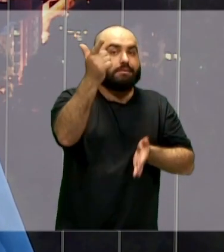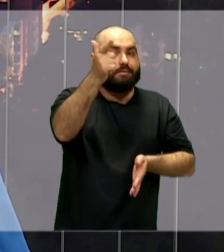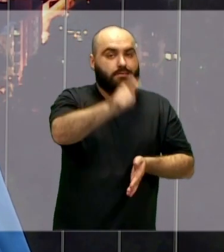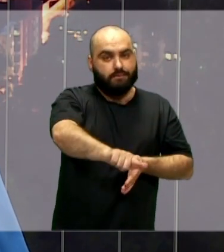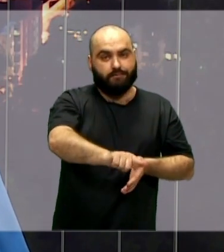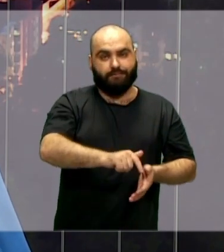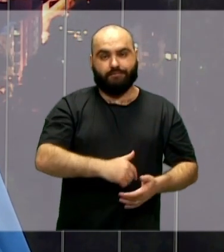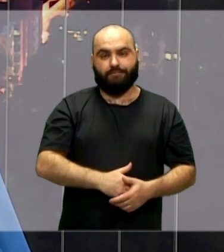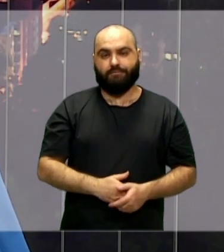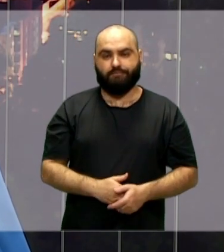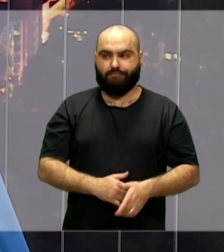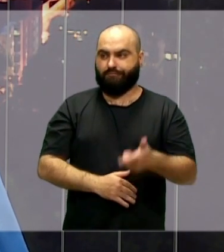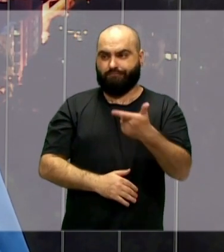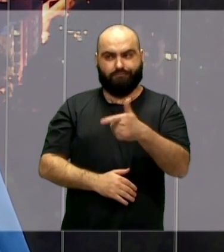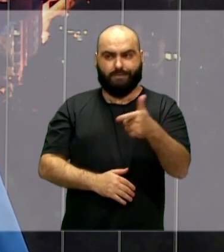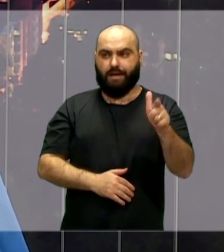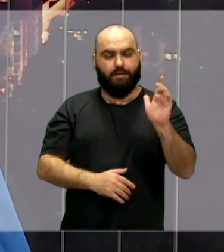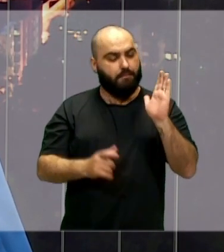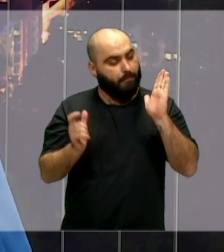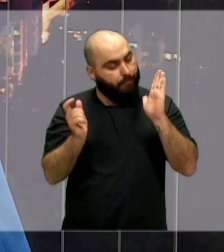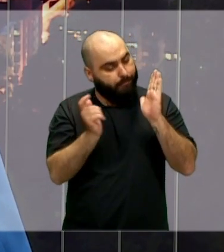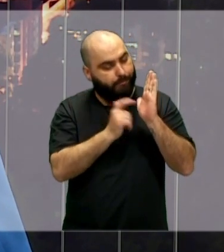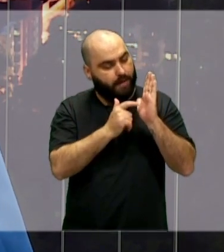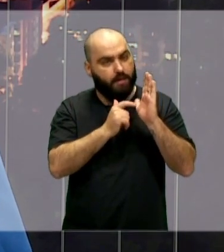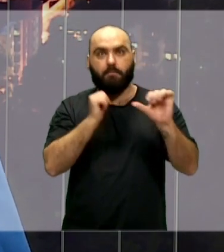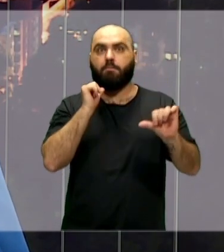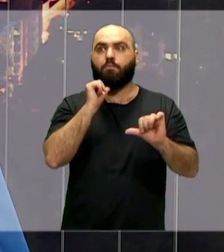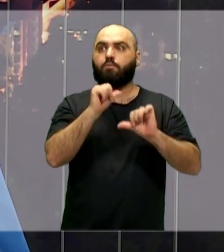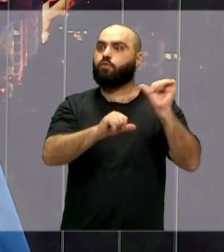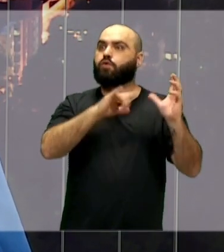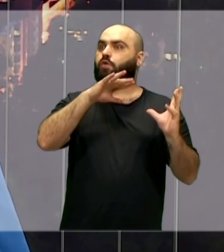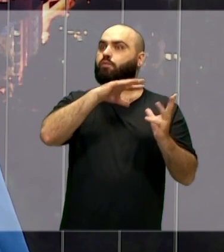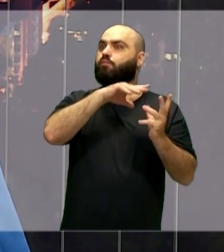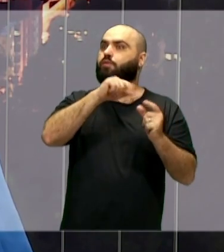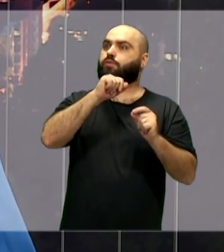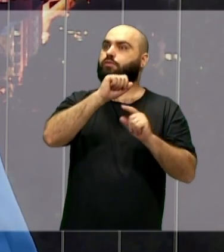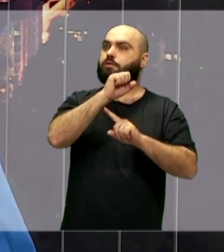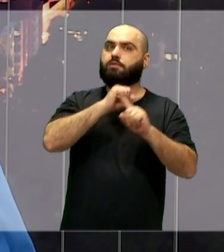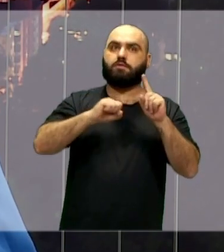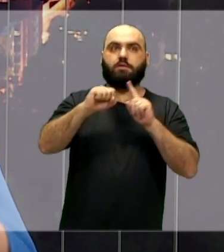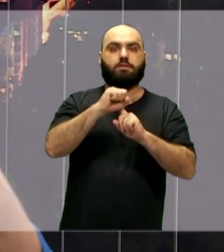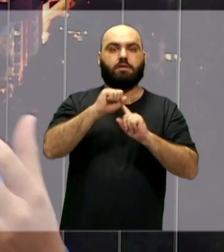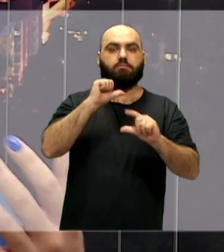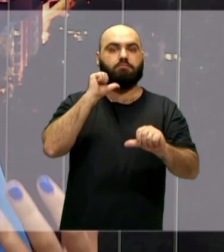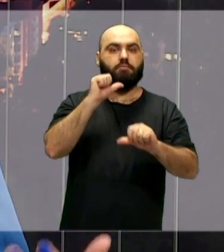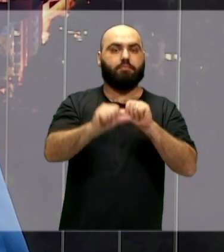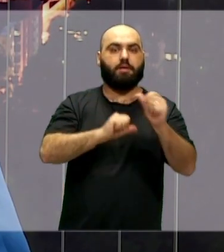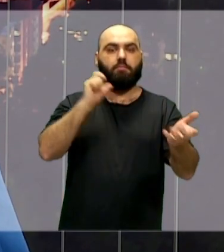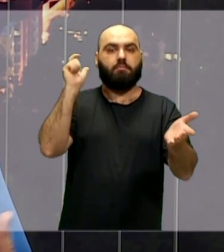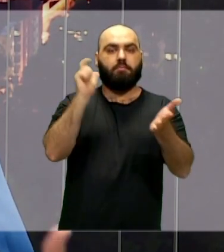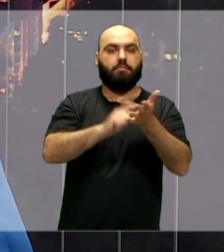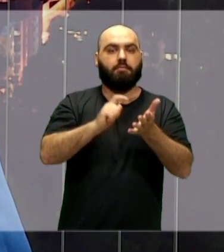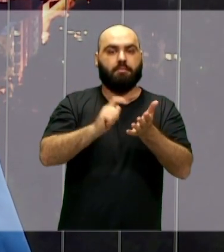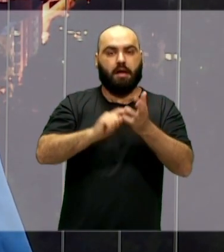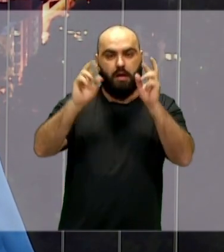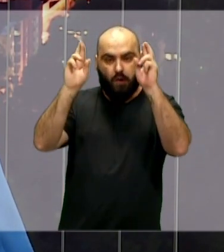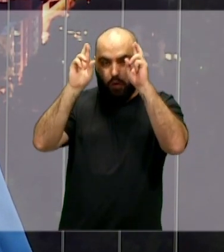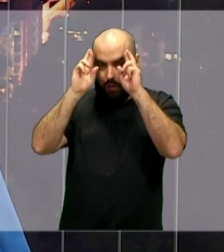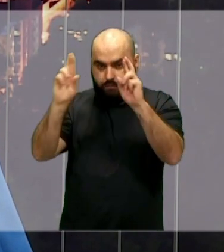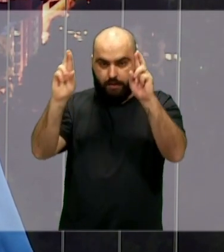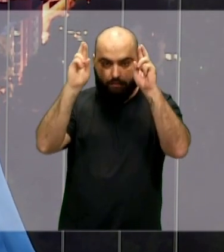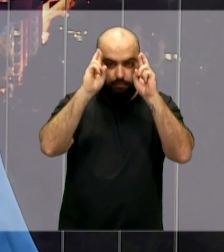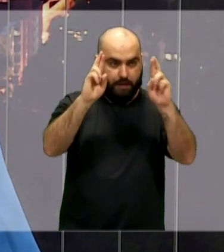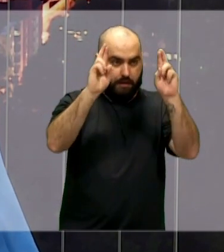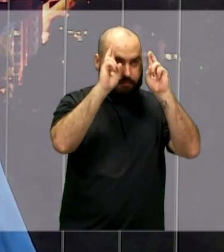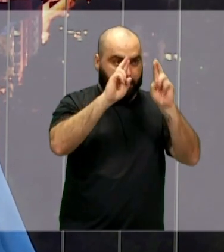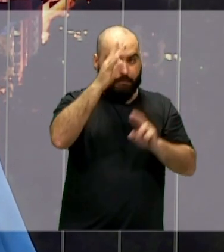tem um botão mágico que a gente aperta e vamos restartar a sociedade através de uma cultura de respeito, acolhimento da